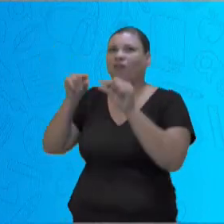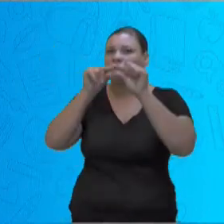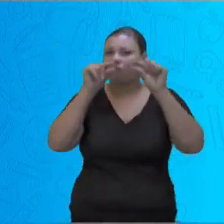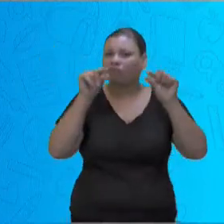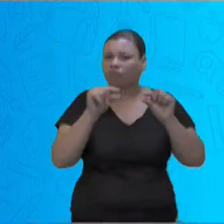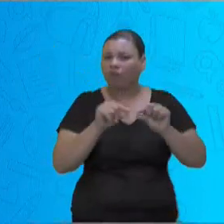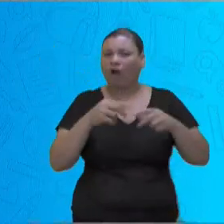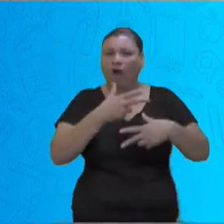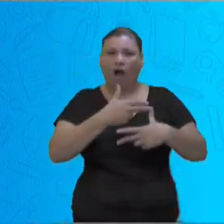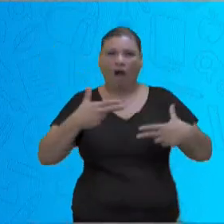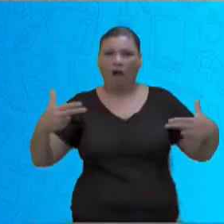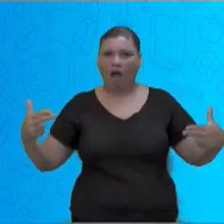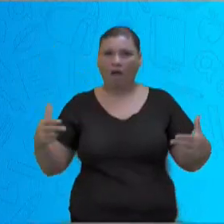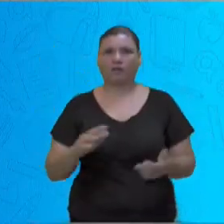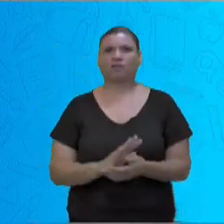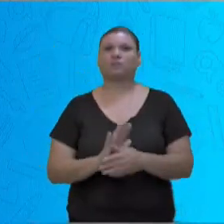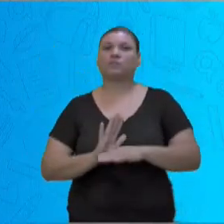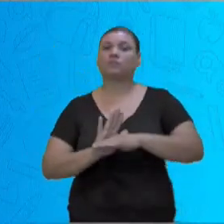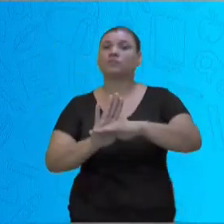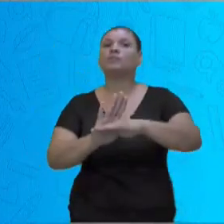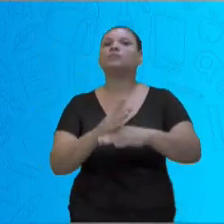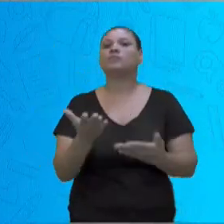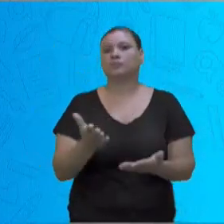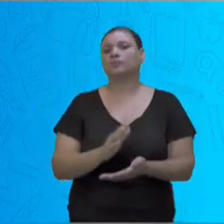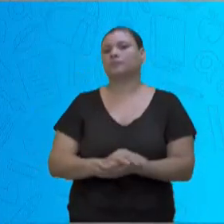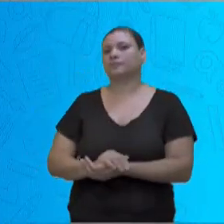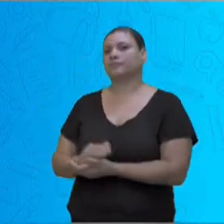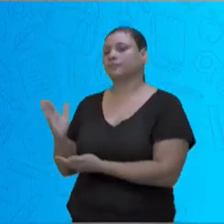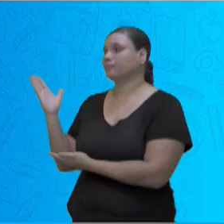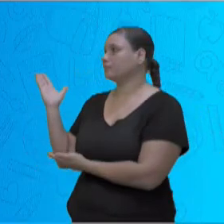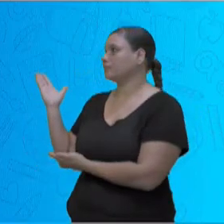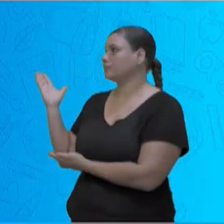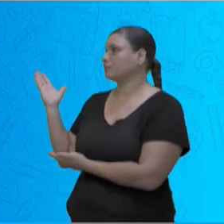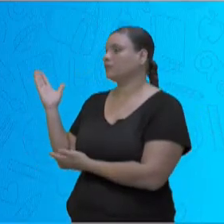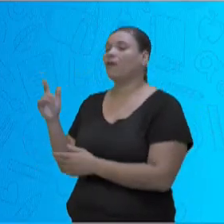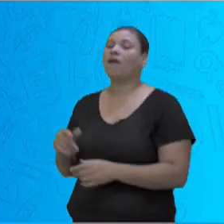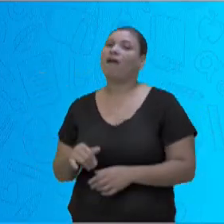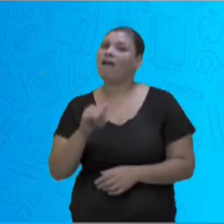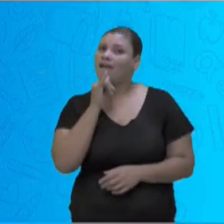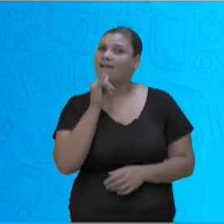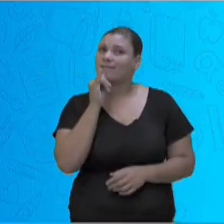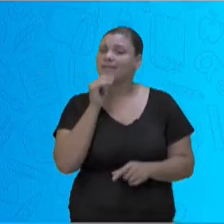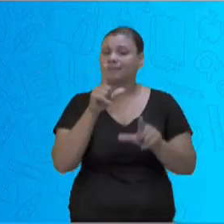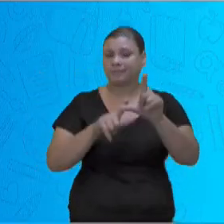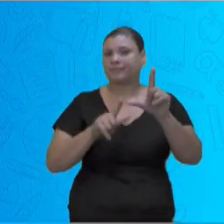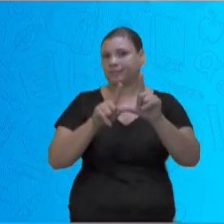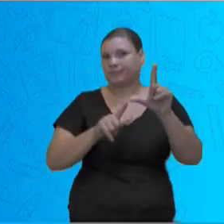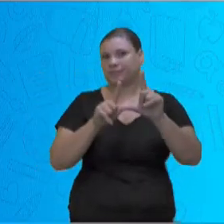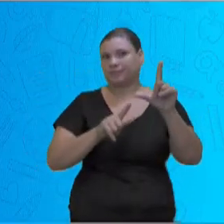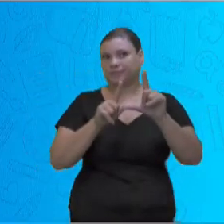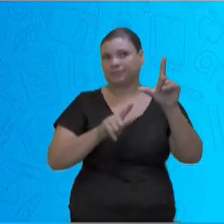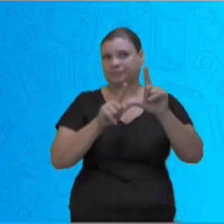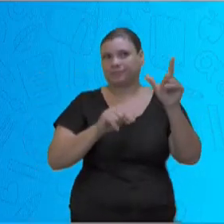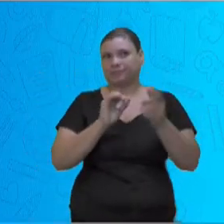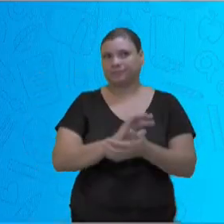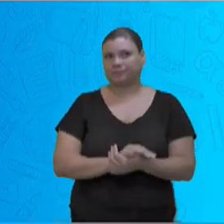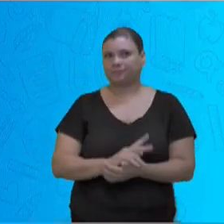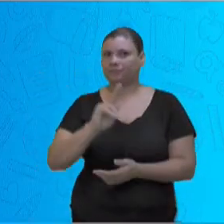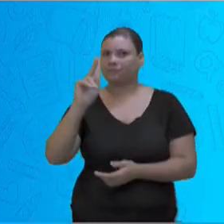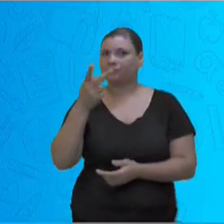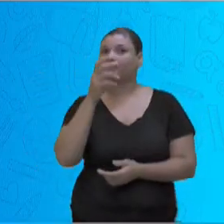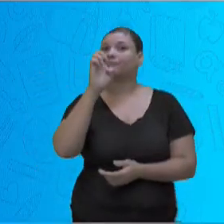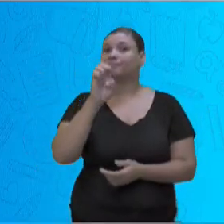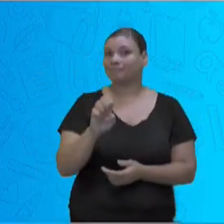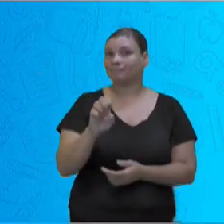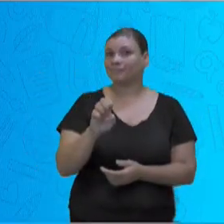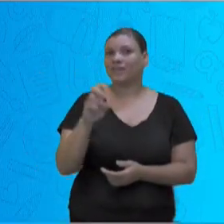ajudar. Por exemplo, a letra A que fala he. He é usado com o verbo to be is.